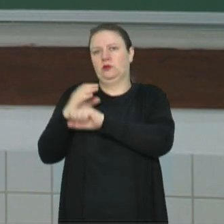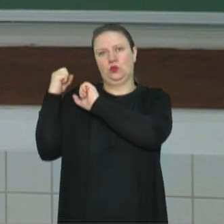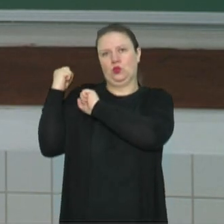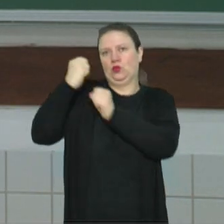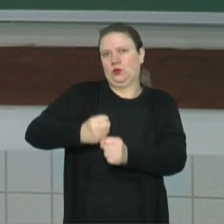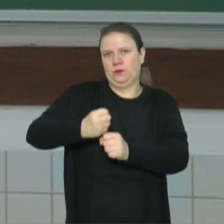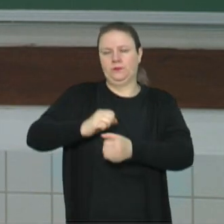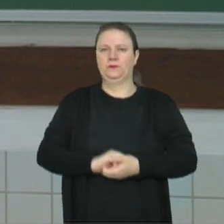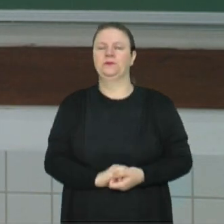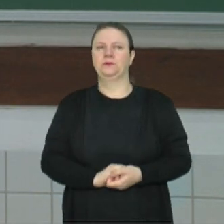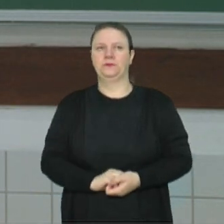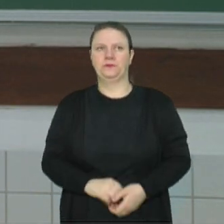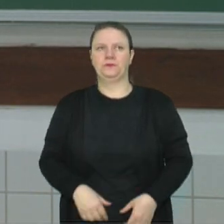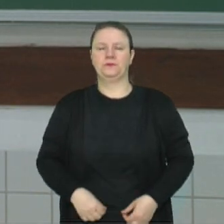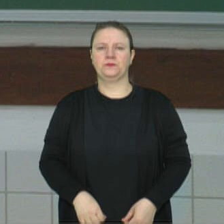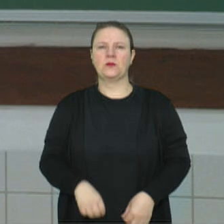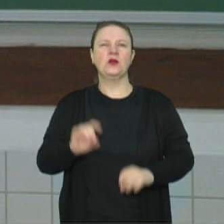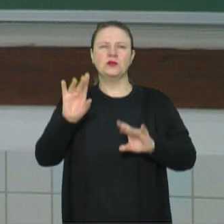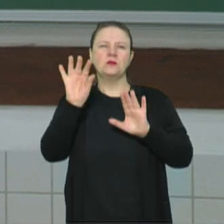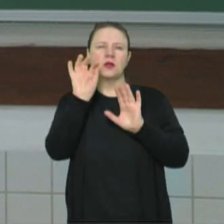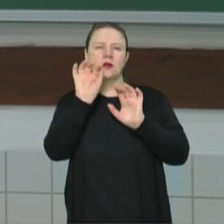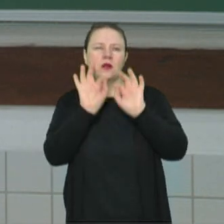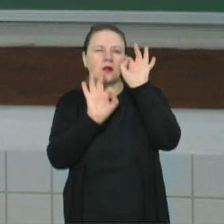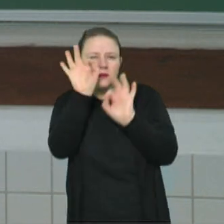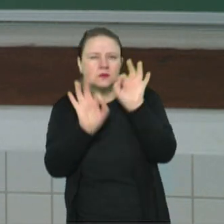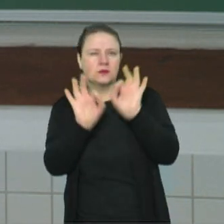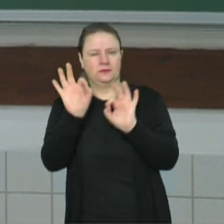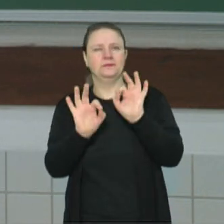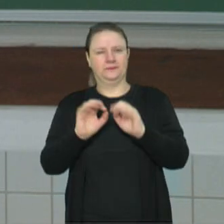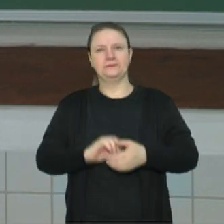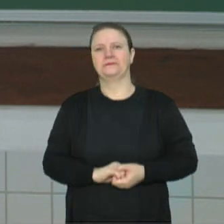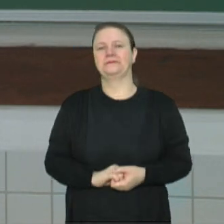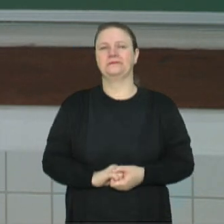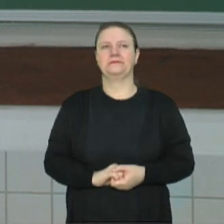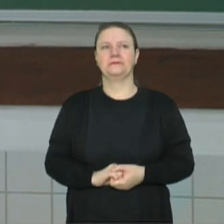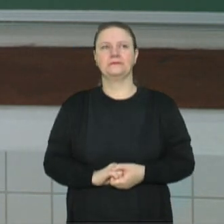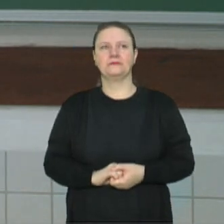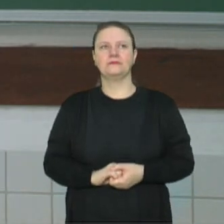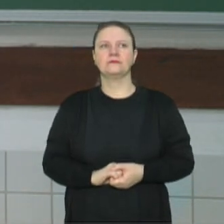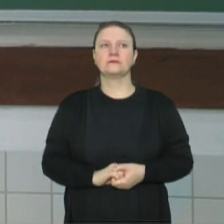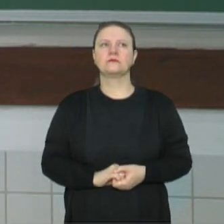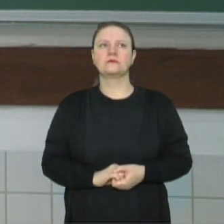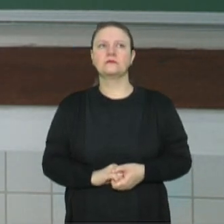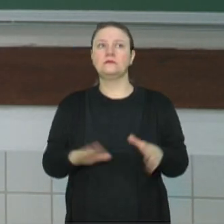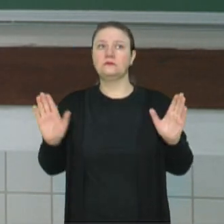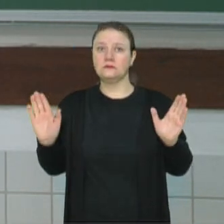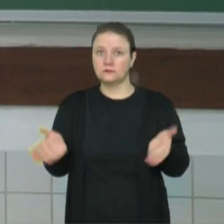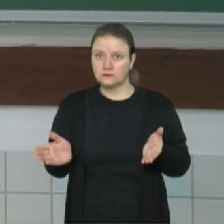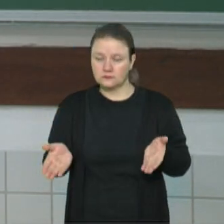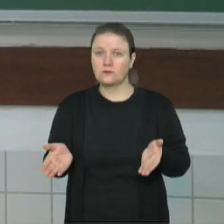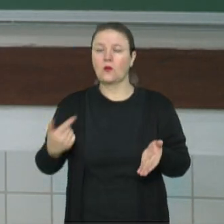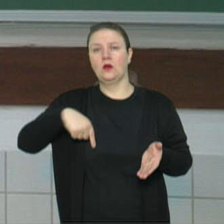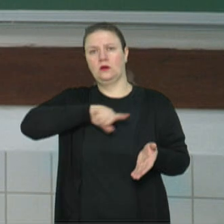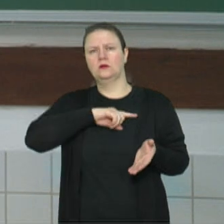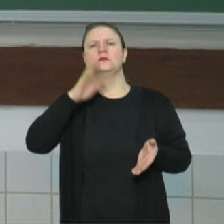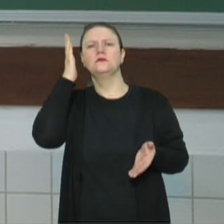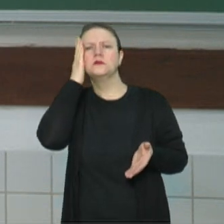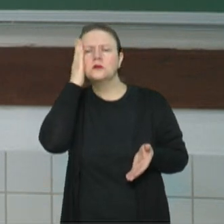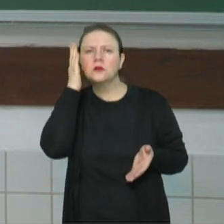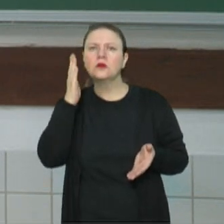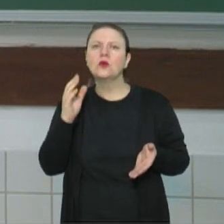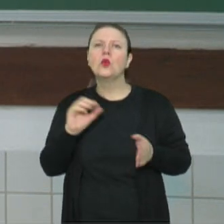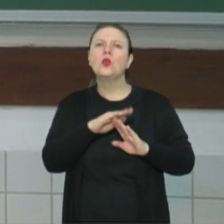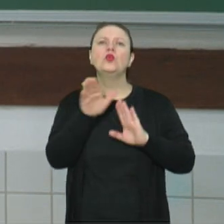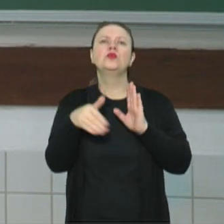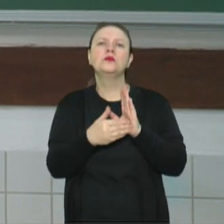os samurais. Então fica essa observação ali. Tranquilo? Então, como nós sabemos, então, todas as modalidades,